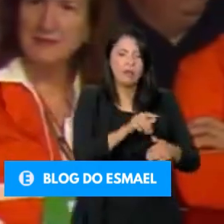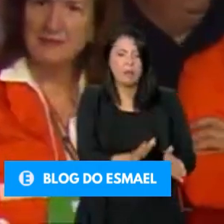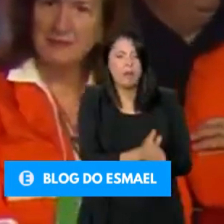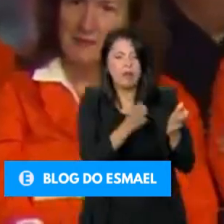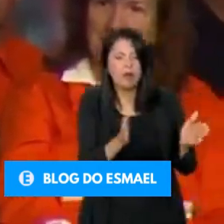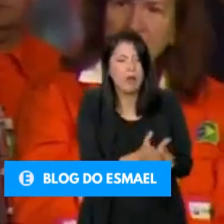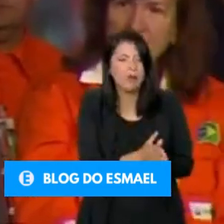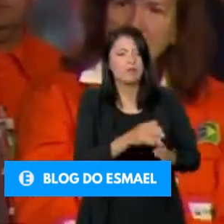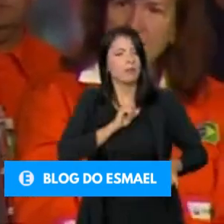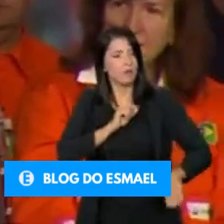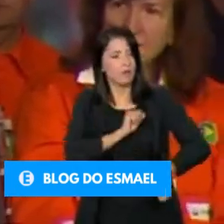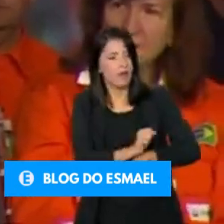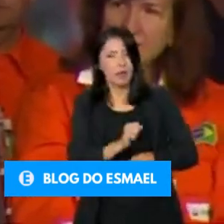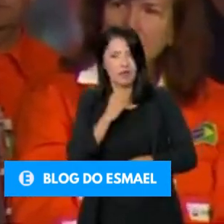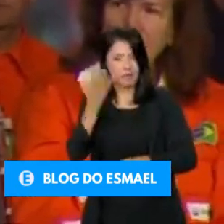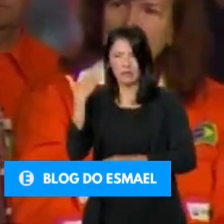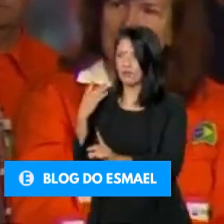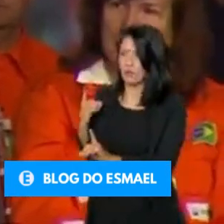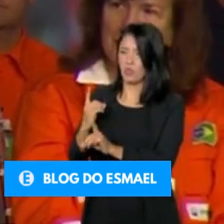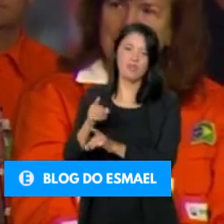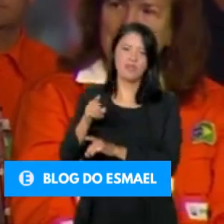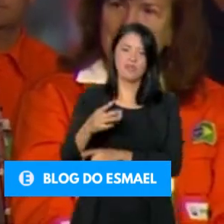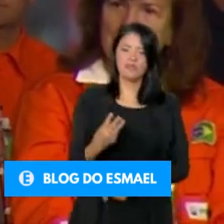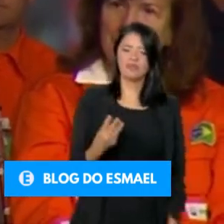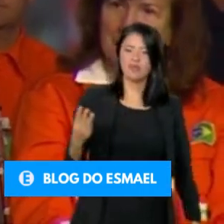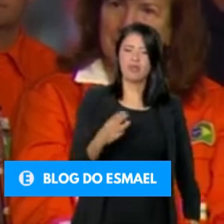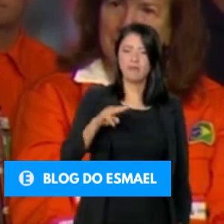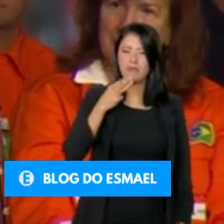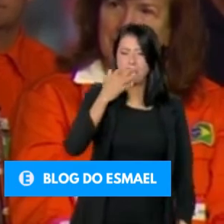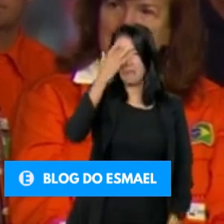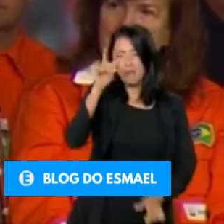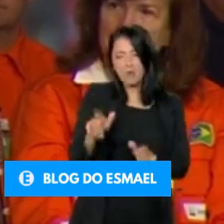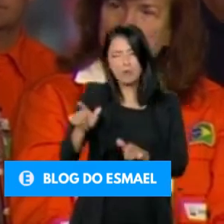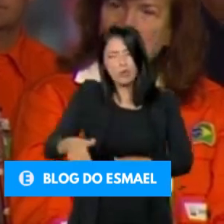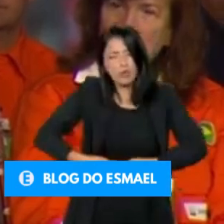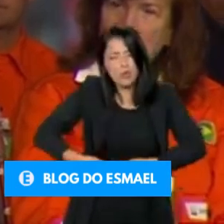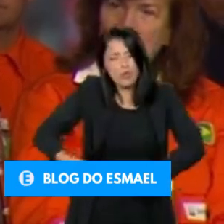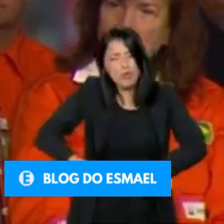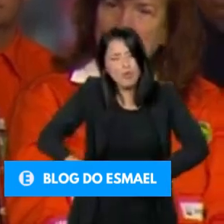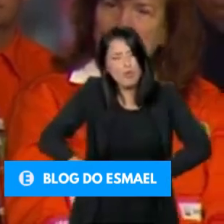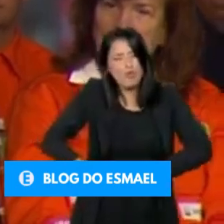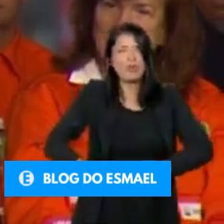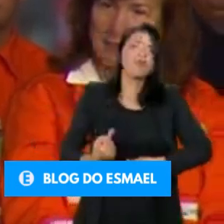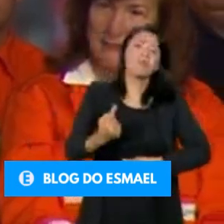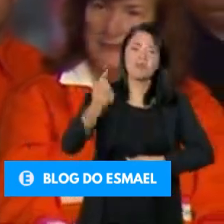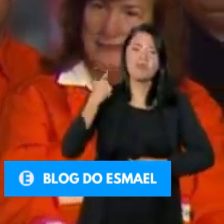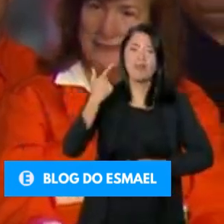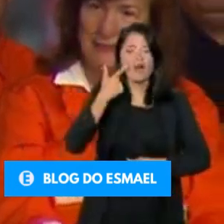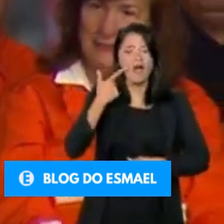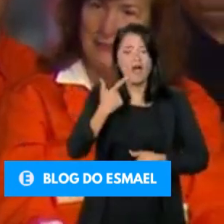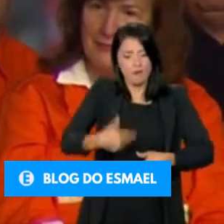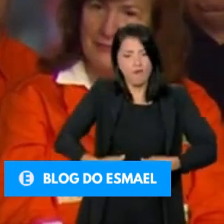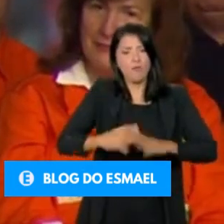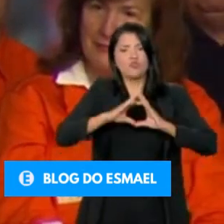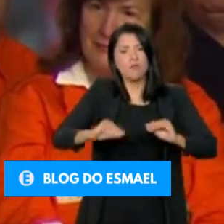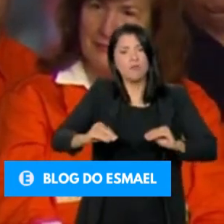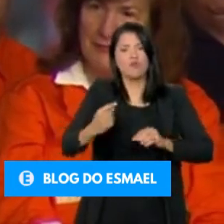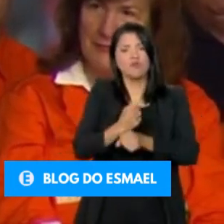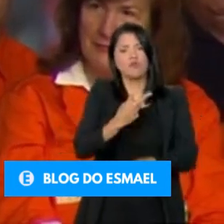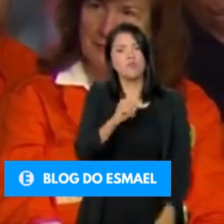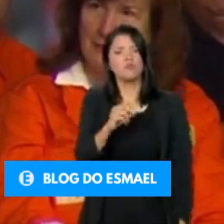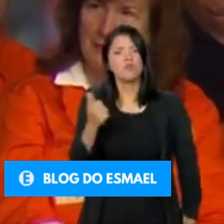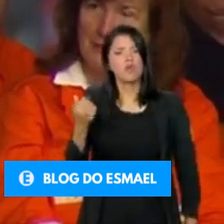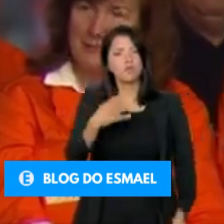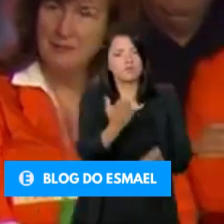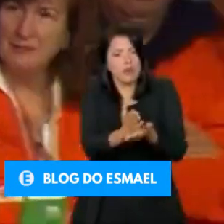pobre, um país quando nós encontramos com 33 milhões de pessoas passando fome e nós tínhamos acabado com a fome em